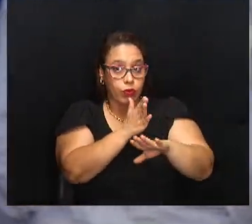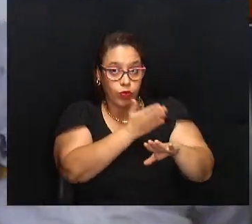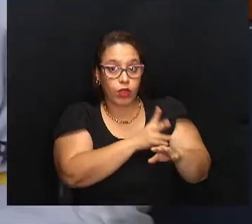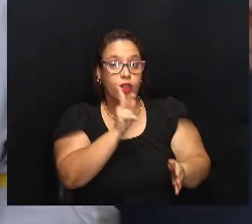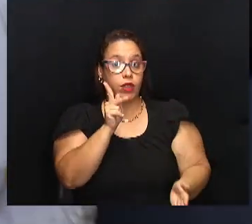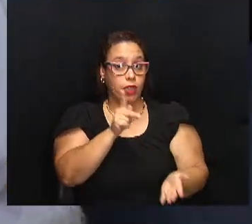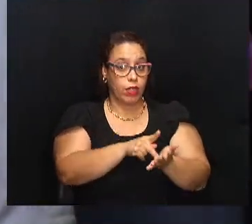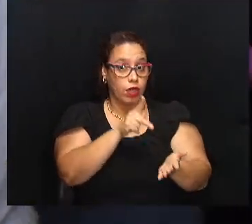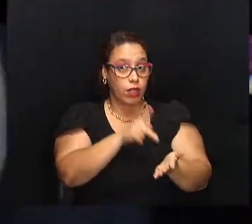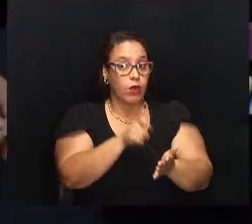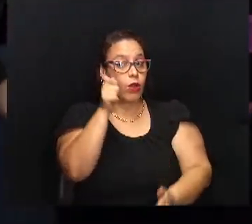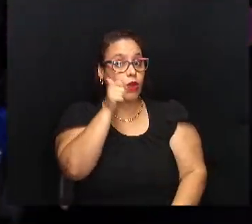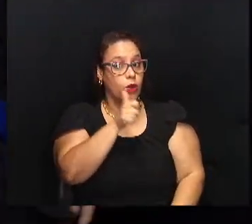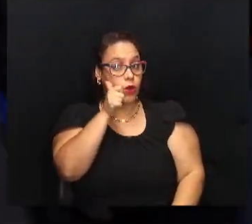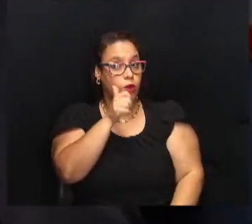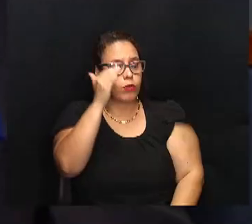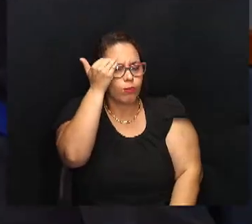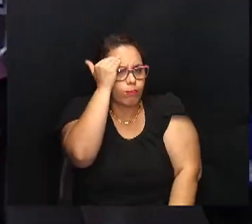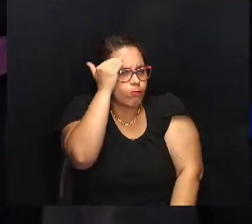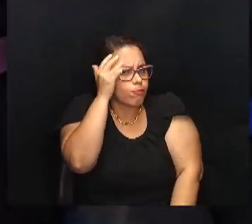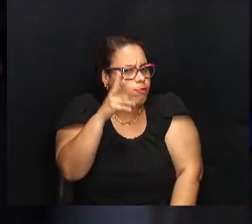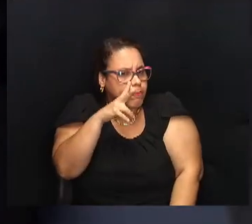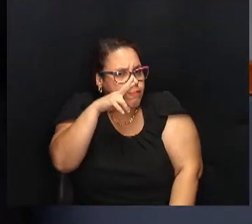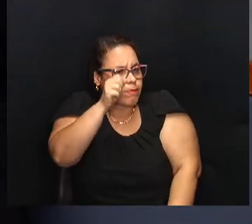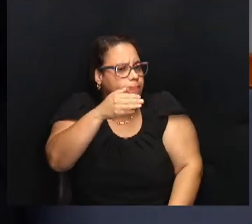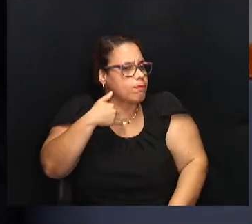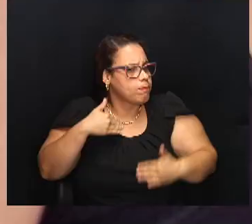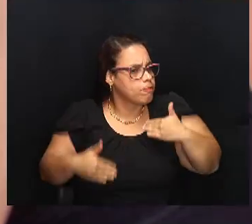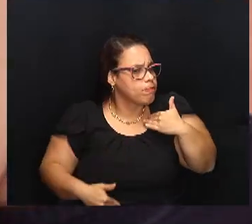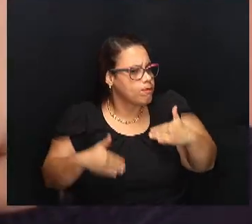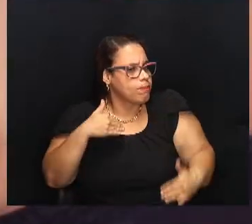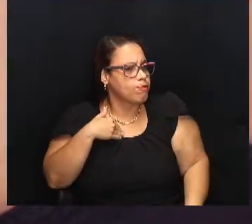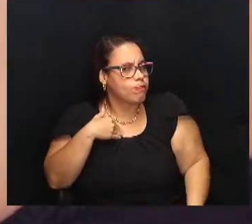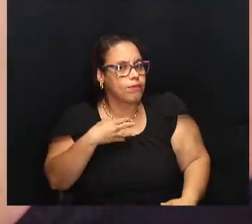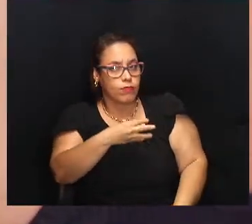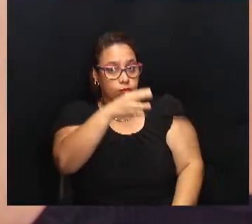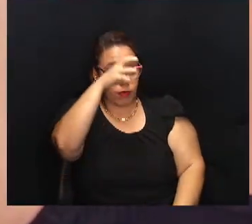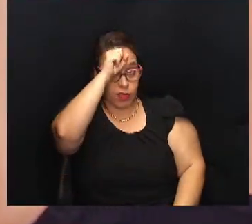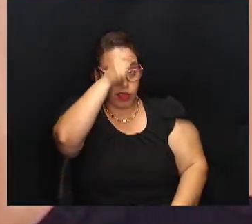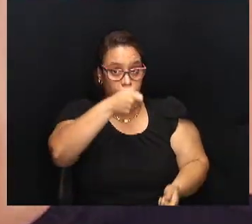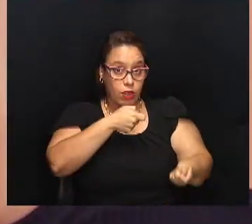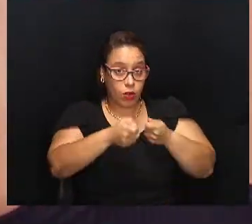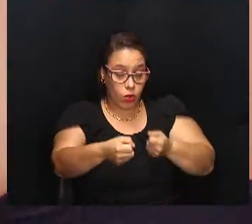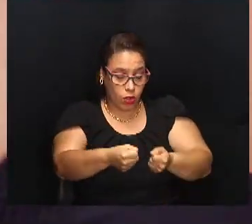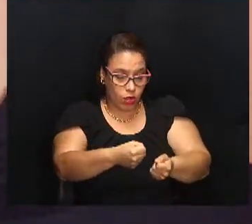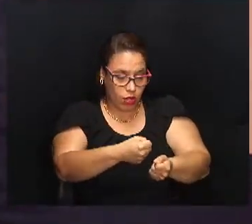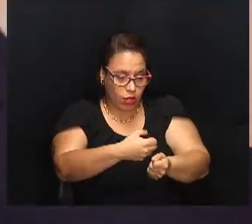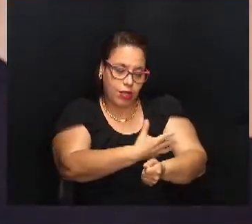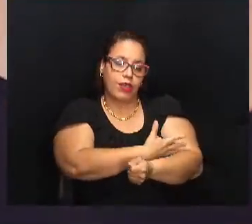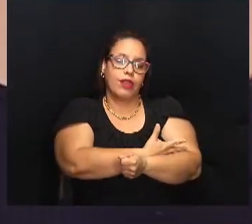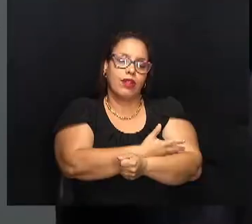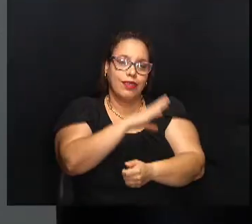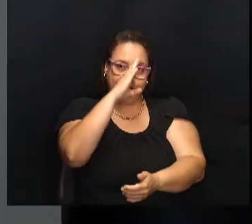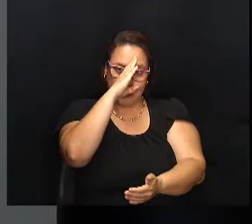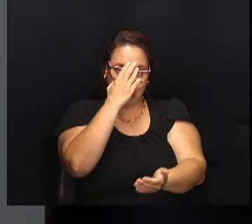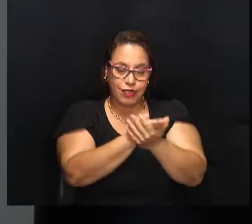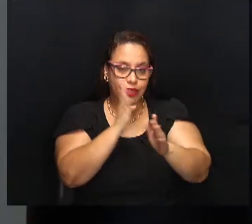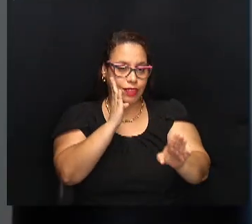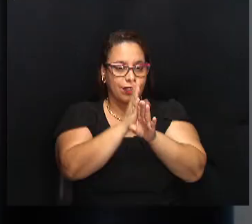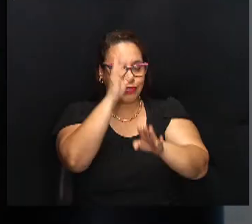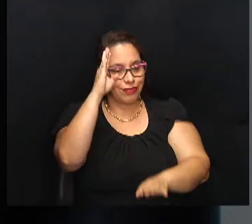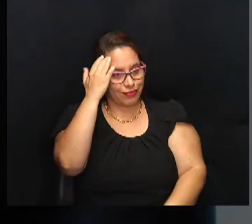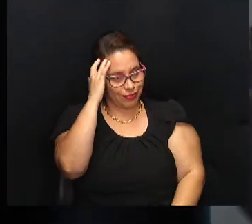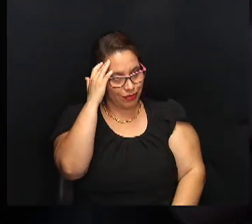real. A mulher passa a entender a força do próprio corpo, aprende a controlar as emoções e descobre que é capaz de